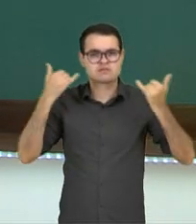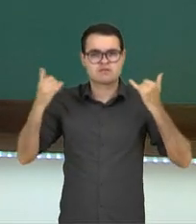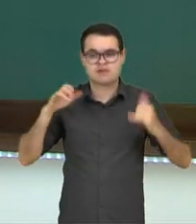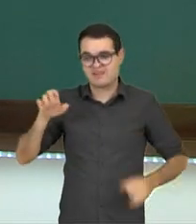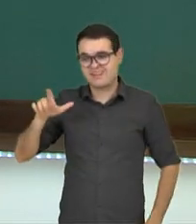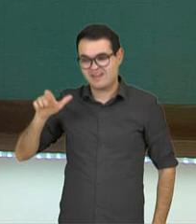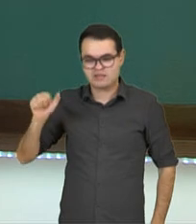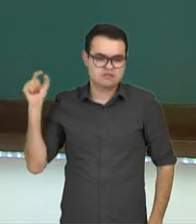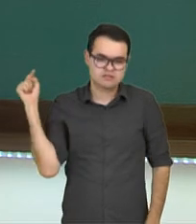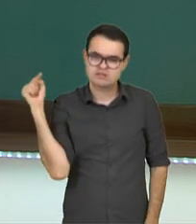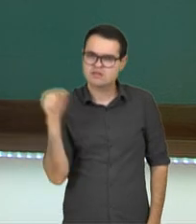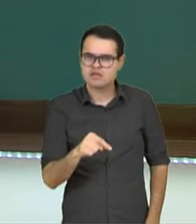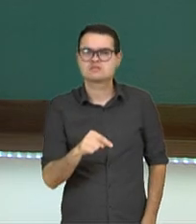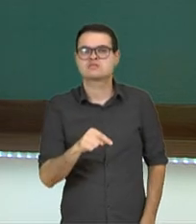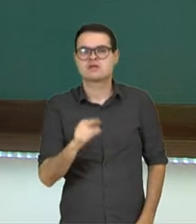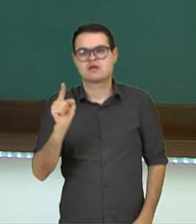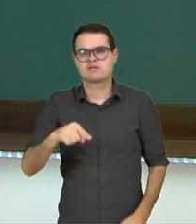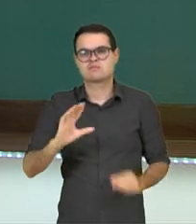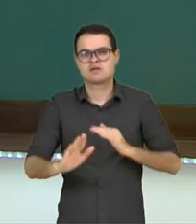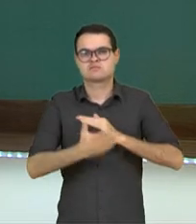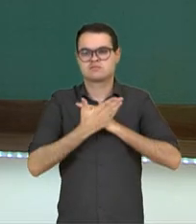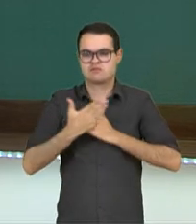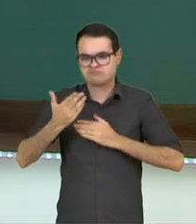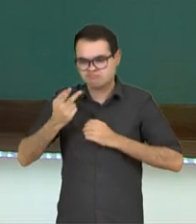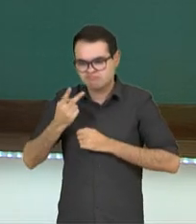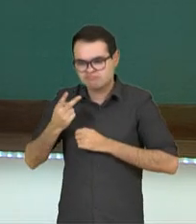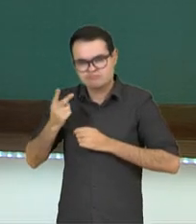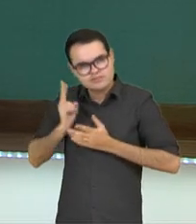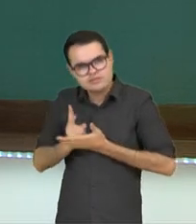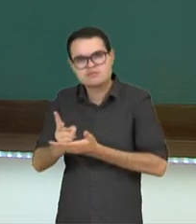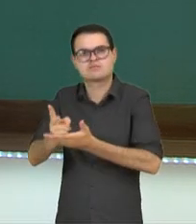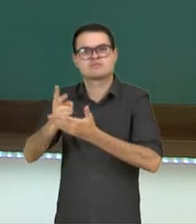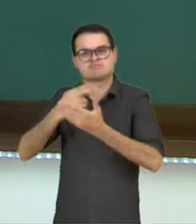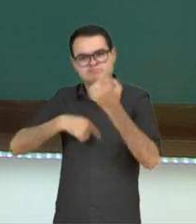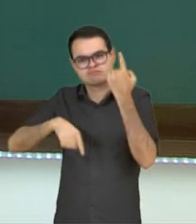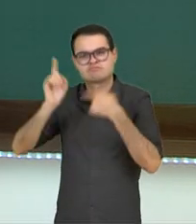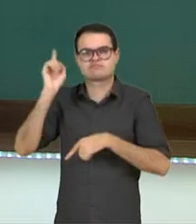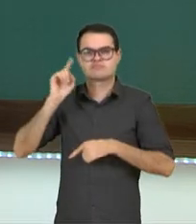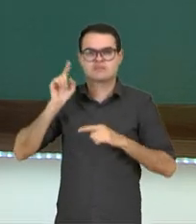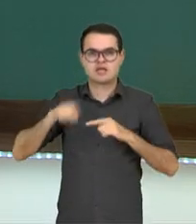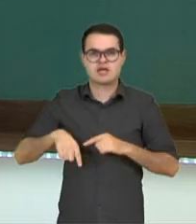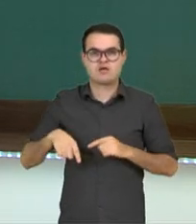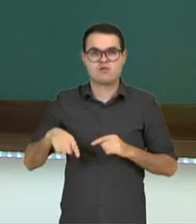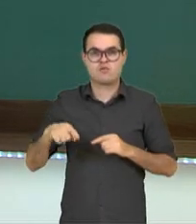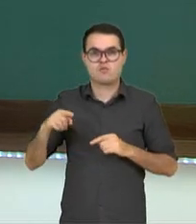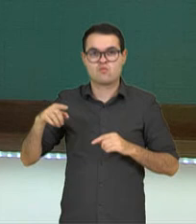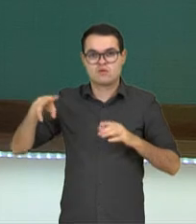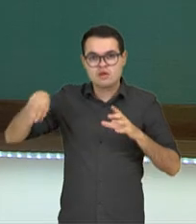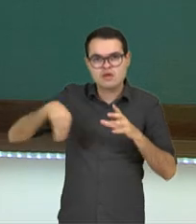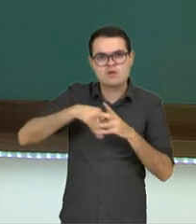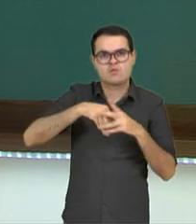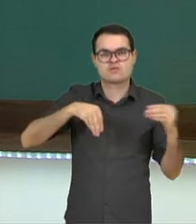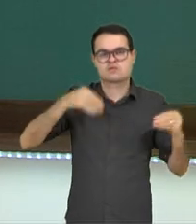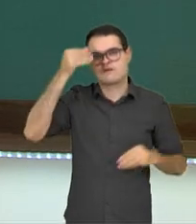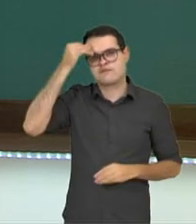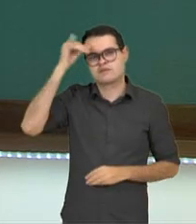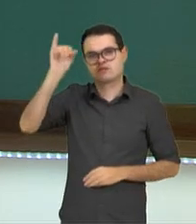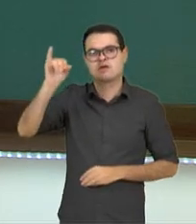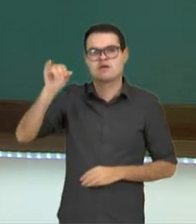o motiva a continuar seu trabalho. Então veja, esse é um recurso expressivo que eu utilizo para evitar uma